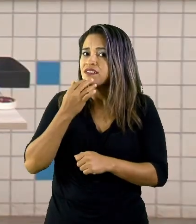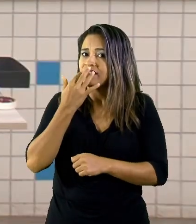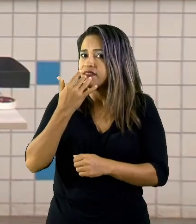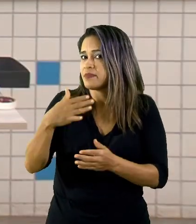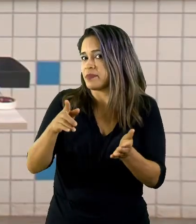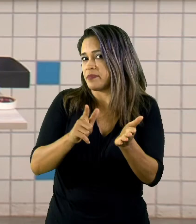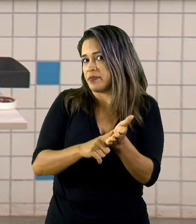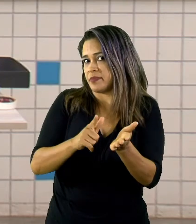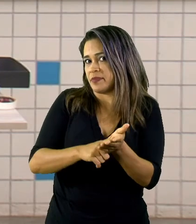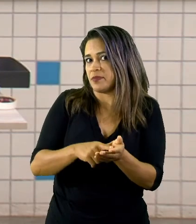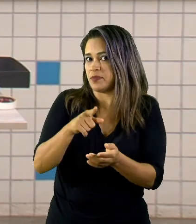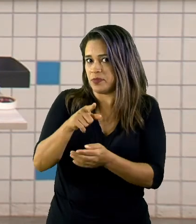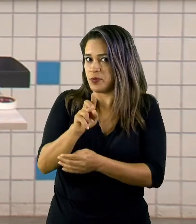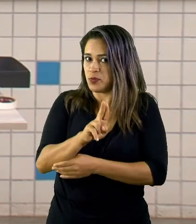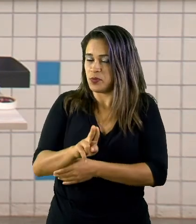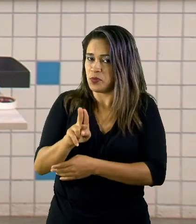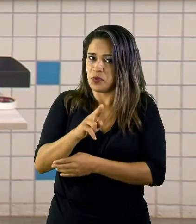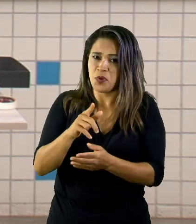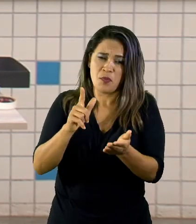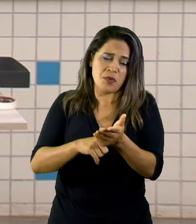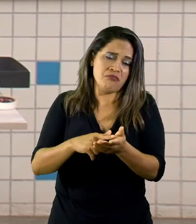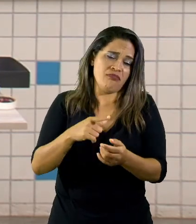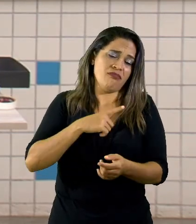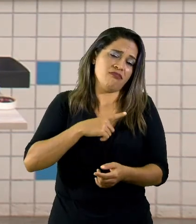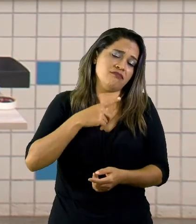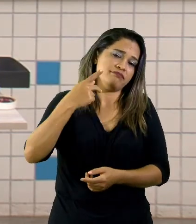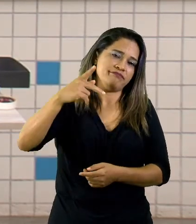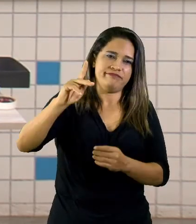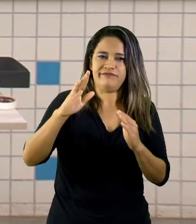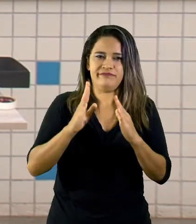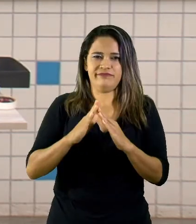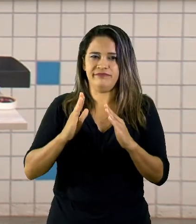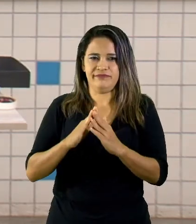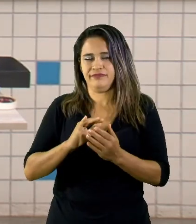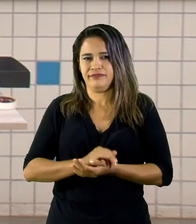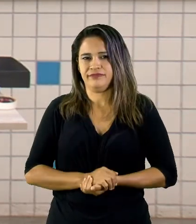Você pode usar o papel que você tiver na sua casa.